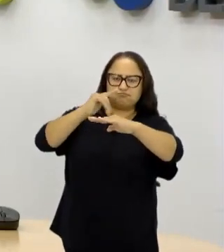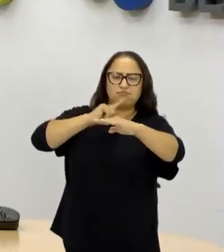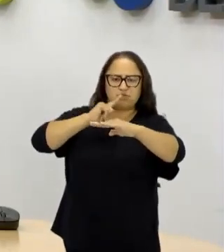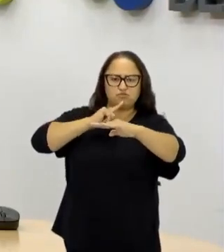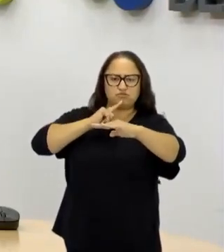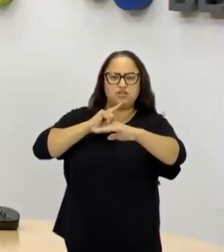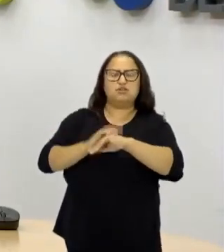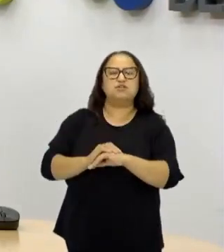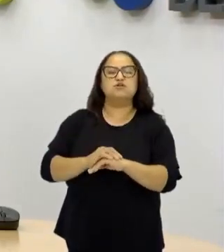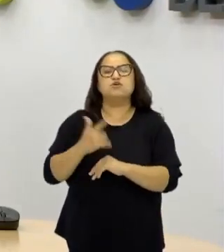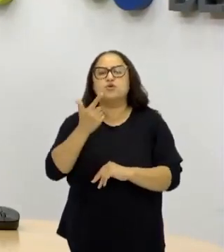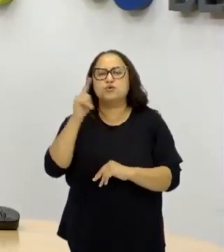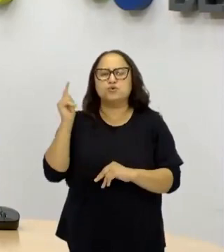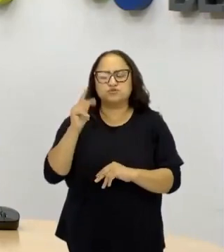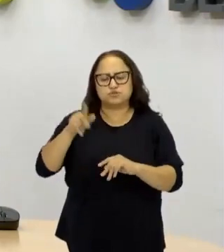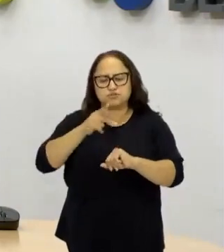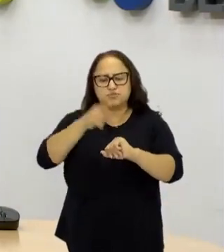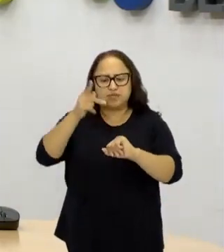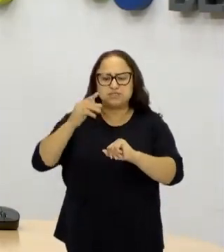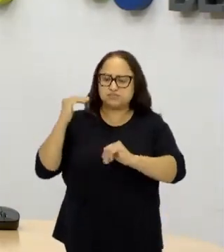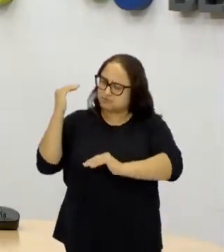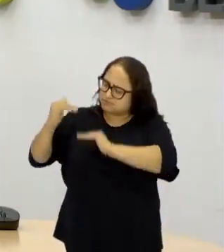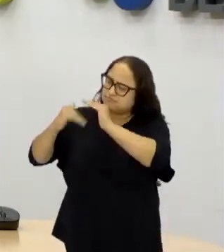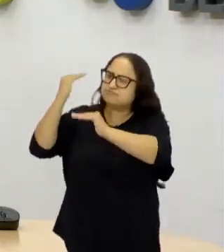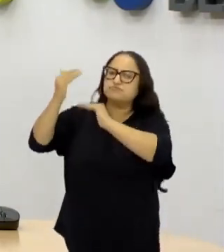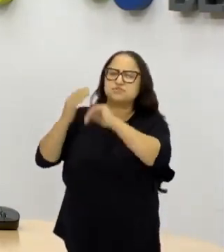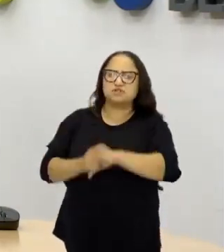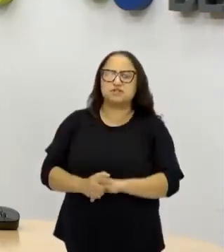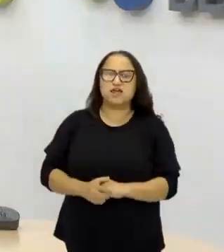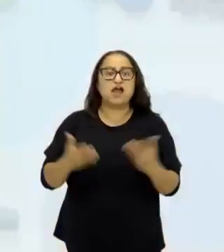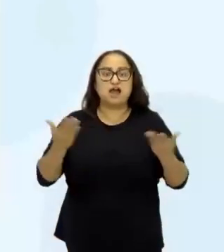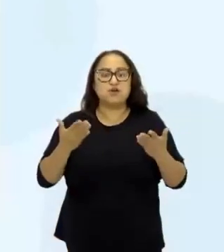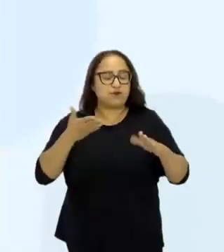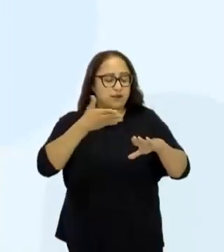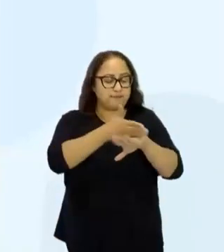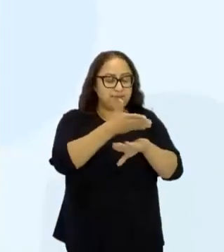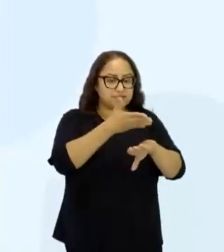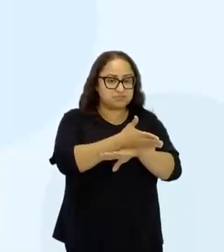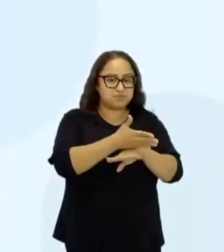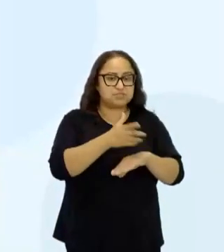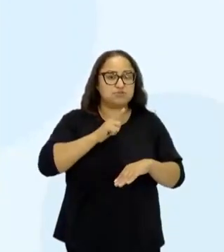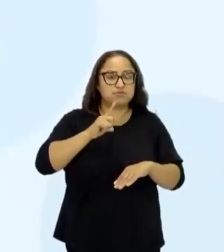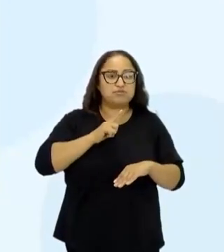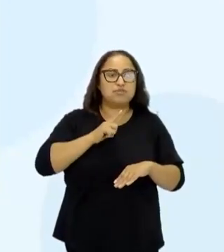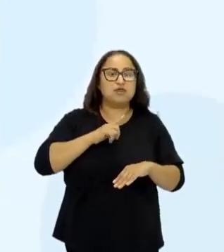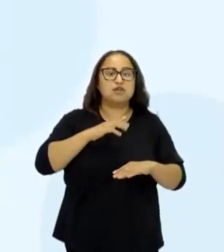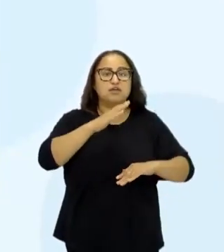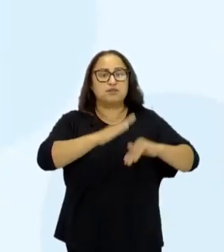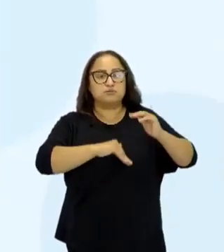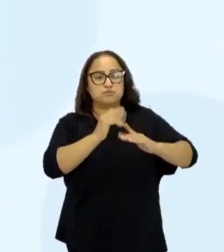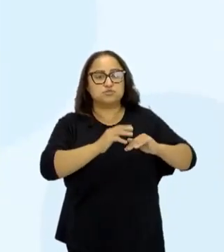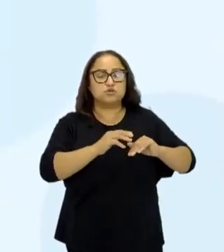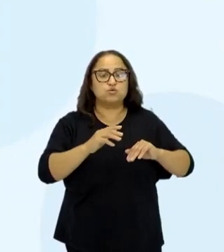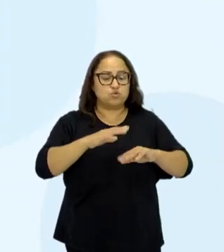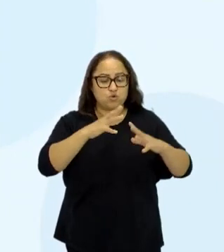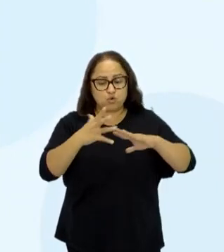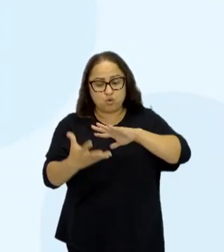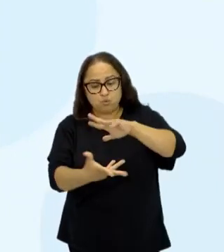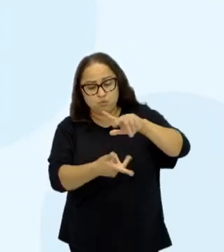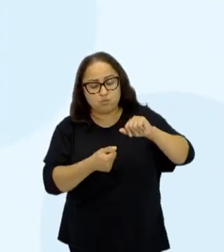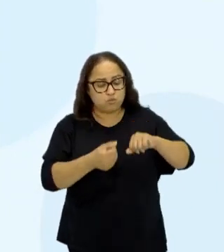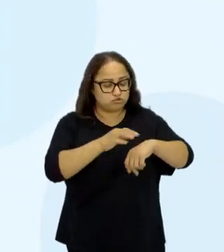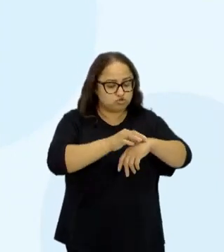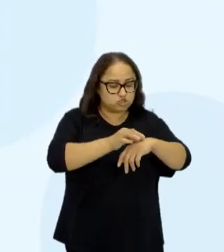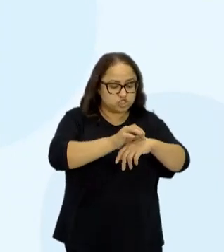aí citados como países desenvolvidos. Vamos lá para a participação da produção brasileira no mundo de carnes, isso dados